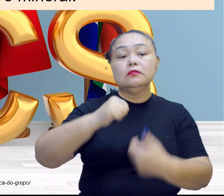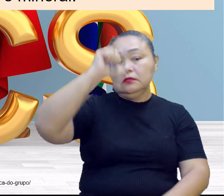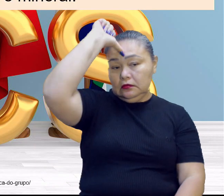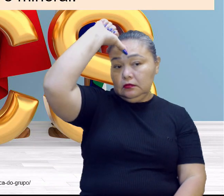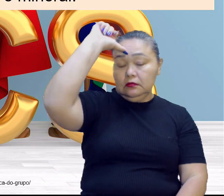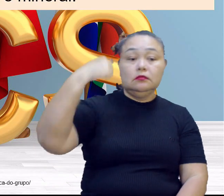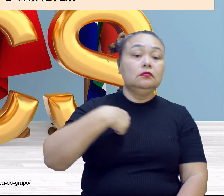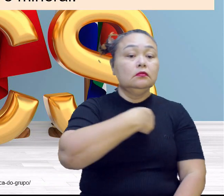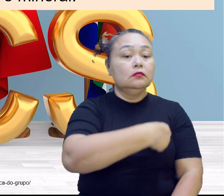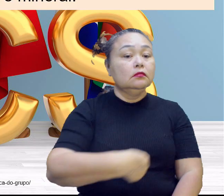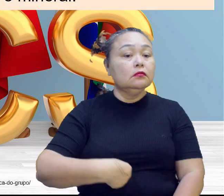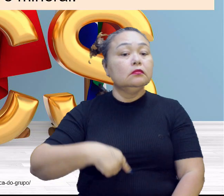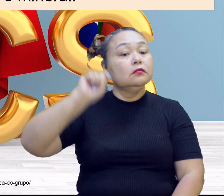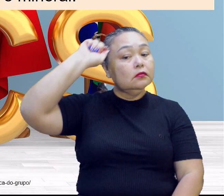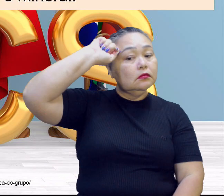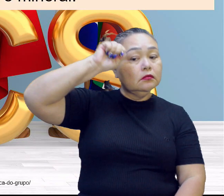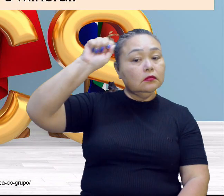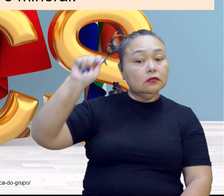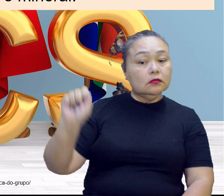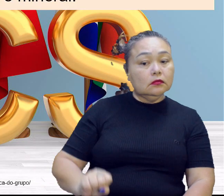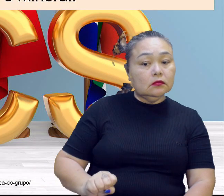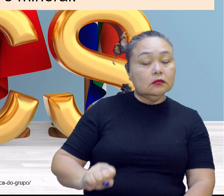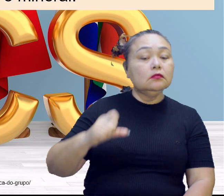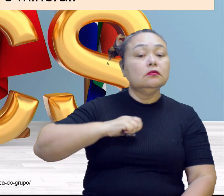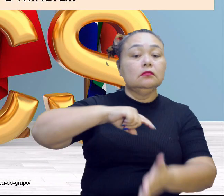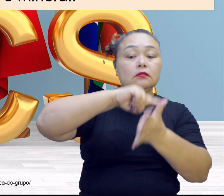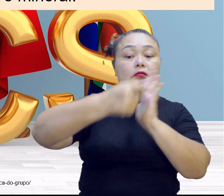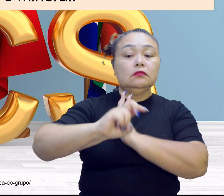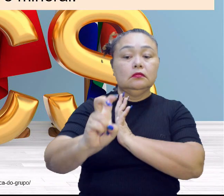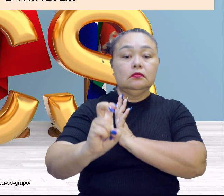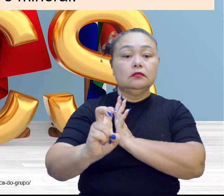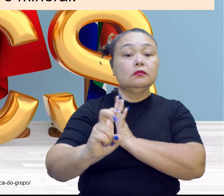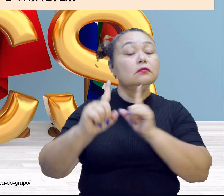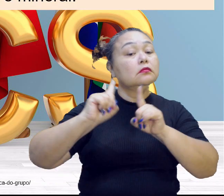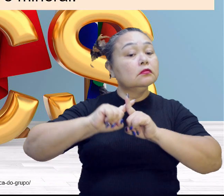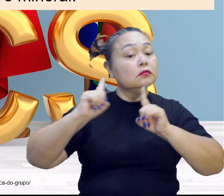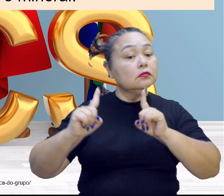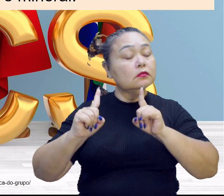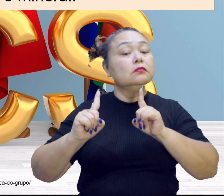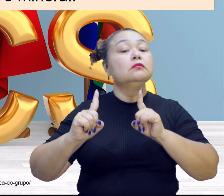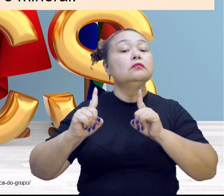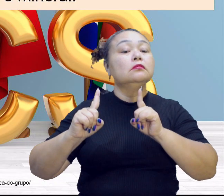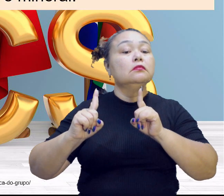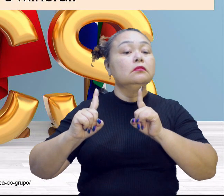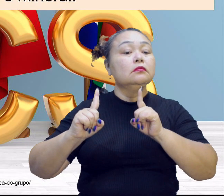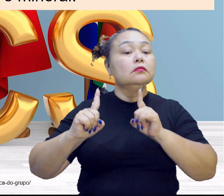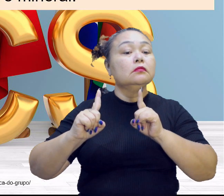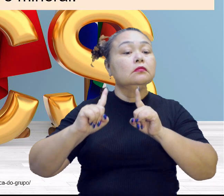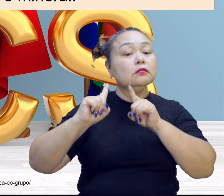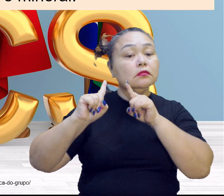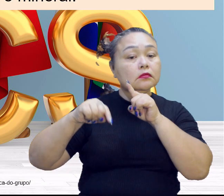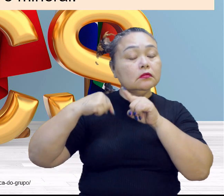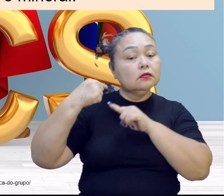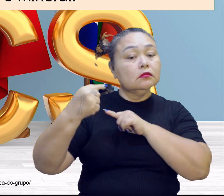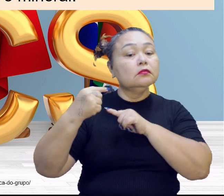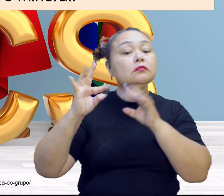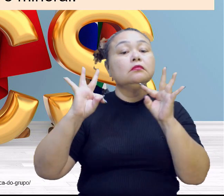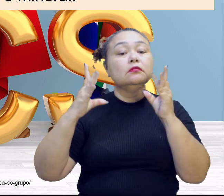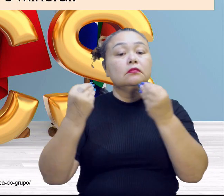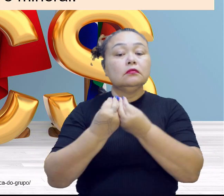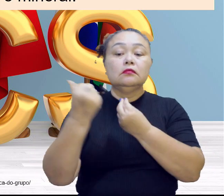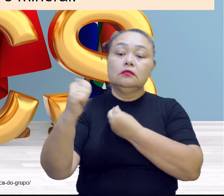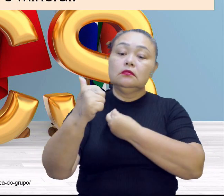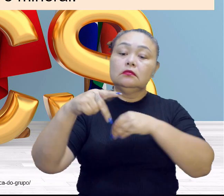África do Sul. Então o BRICS vai ser os 5 países principais, mas o BRICS vai ser formado ao total